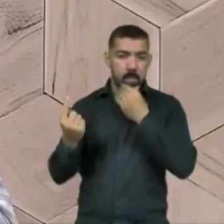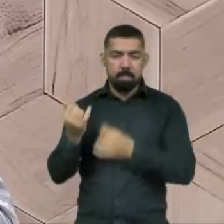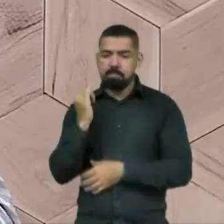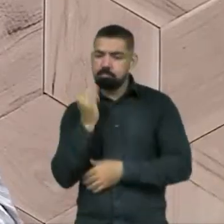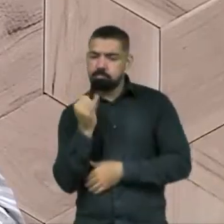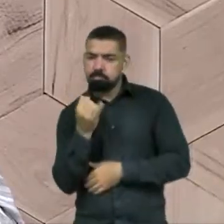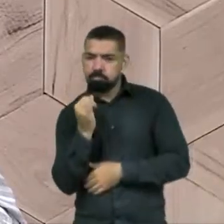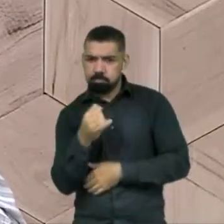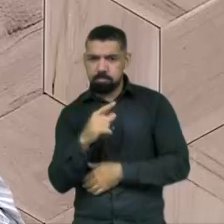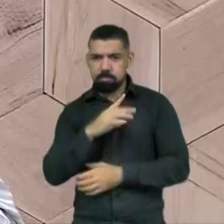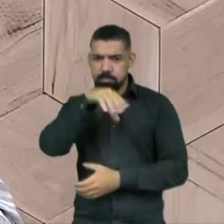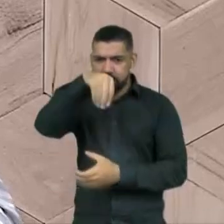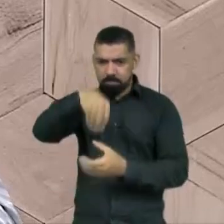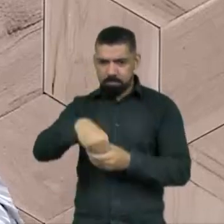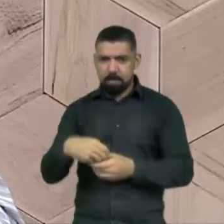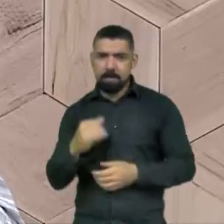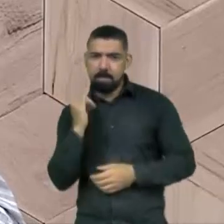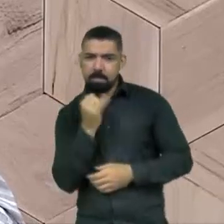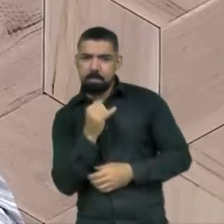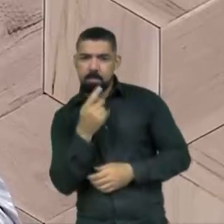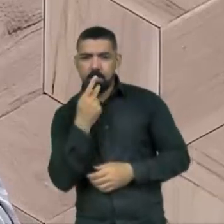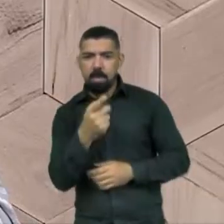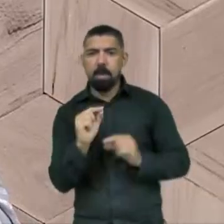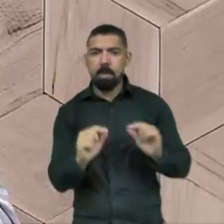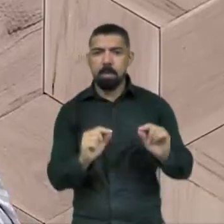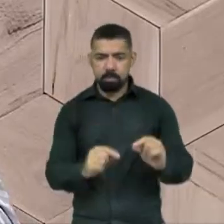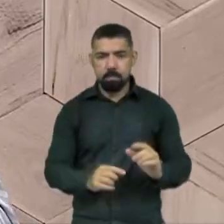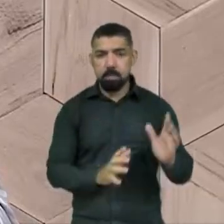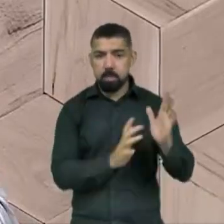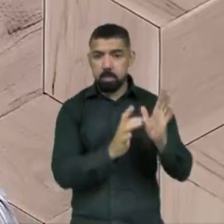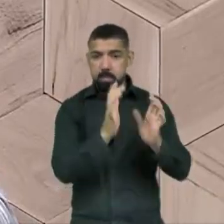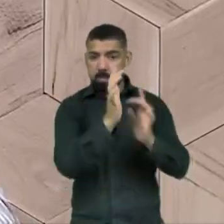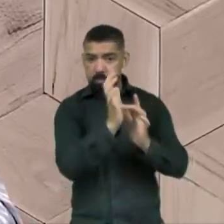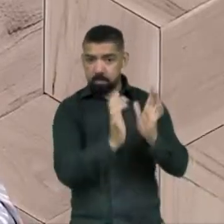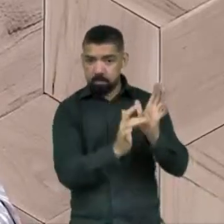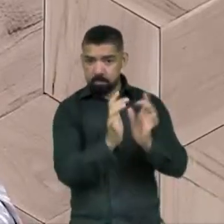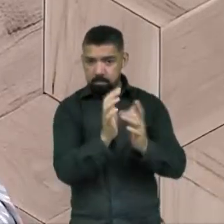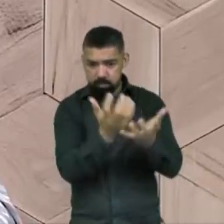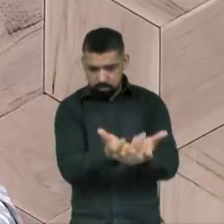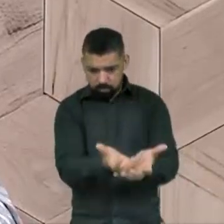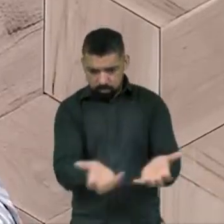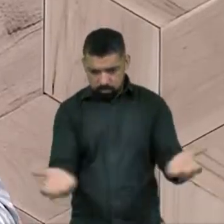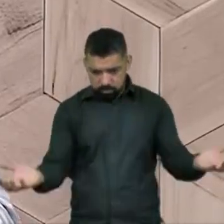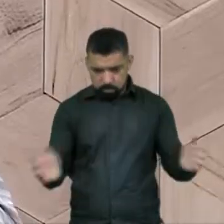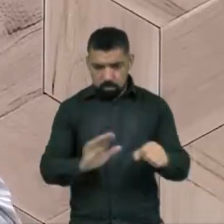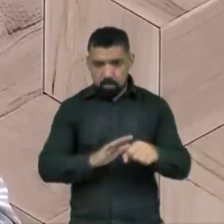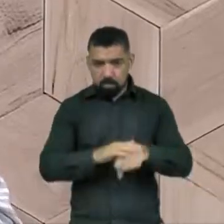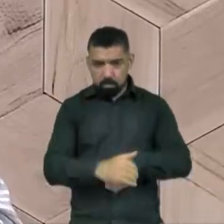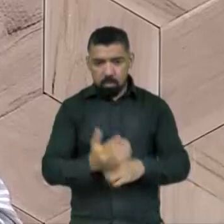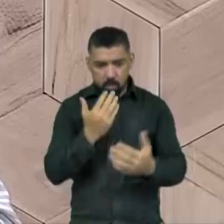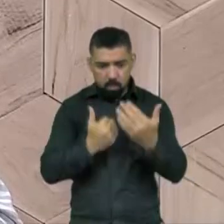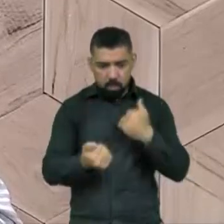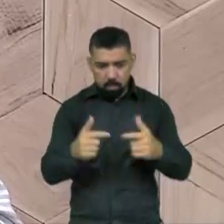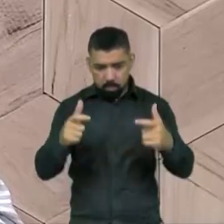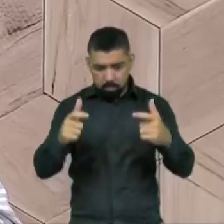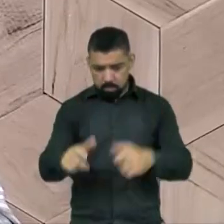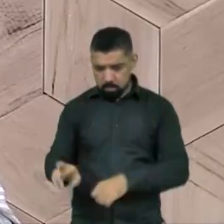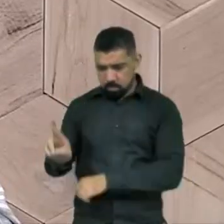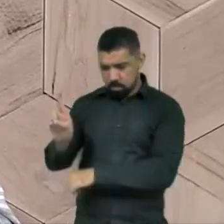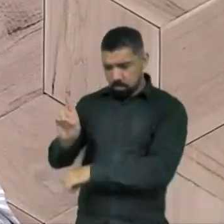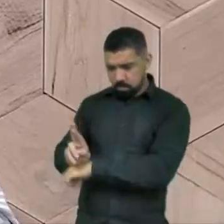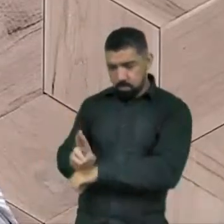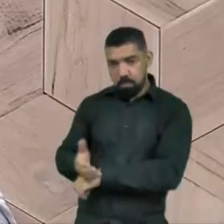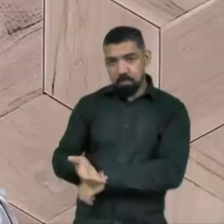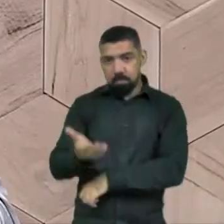nós temos um narrador dentro do espetáculo, que ele vai dizer: Cristo põe uma ceia nesta noite e deixa um lugar reservado para